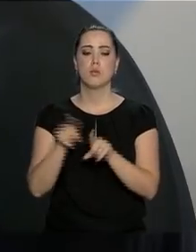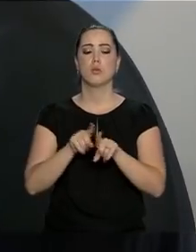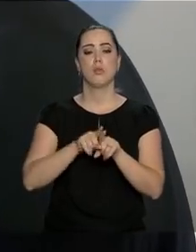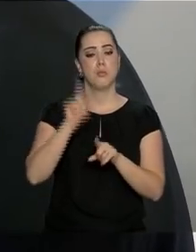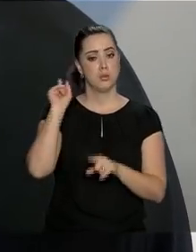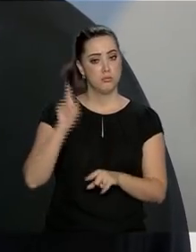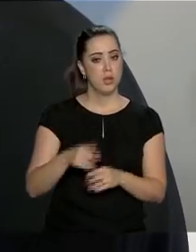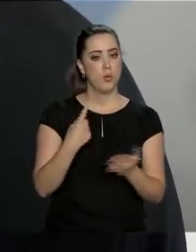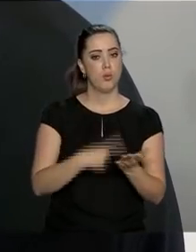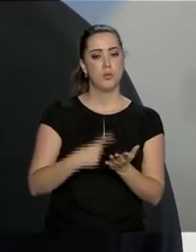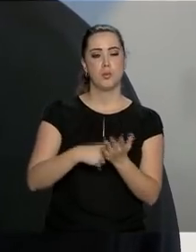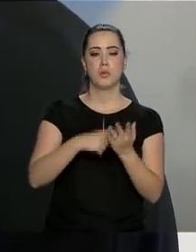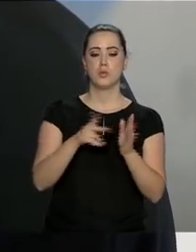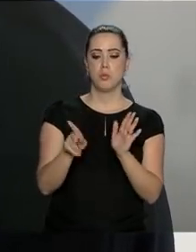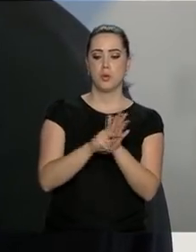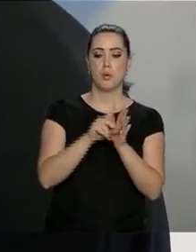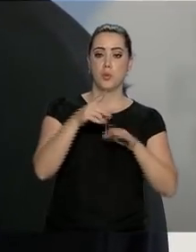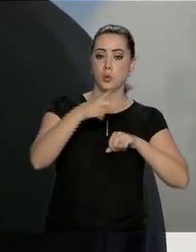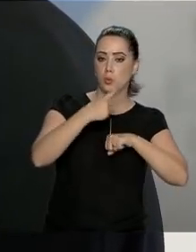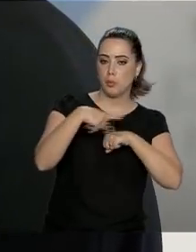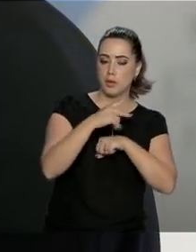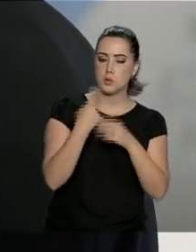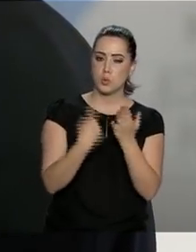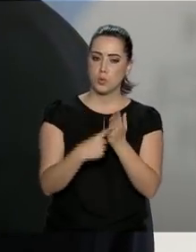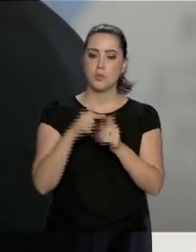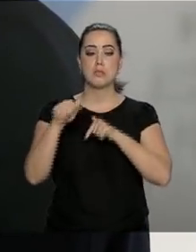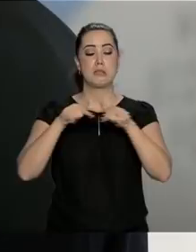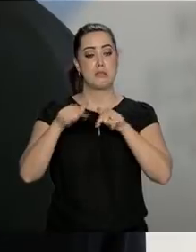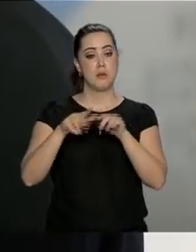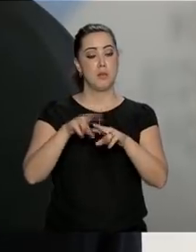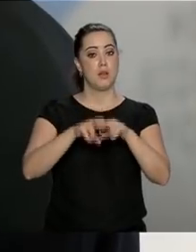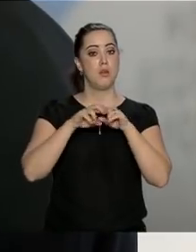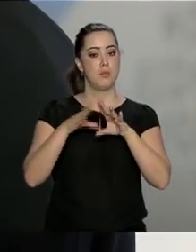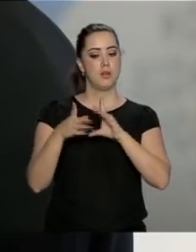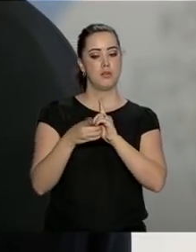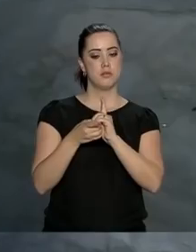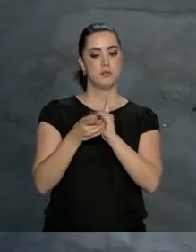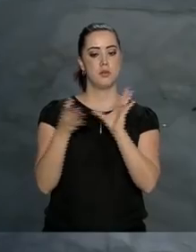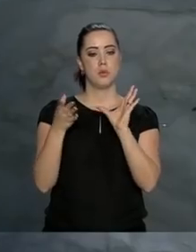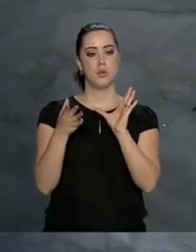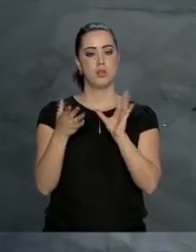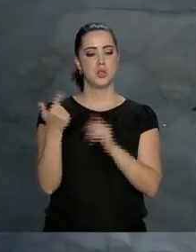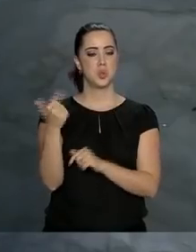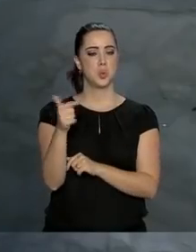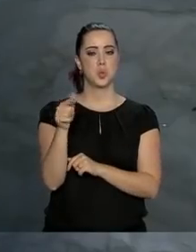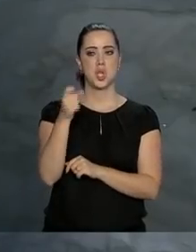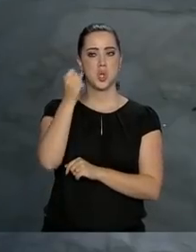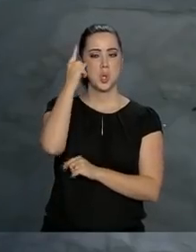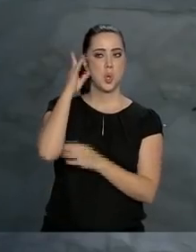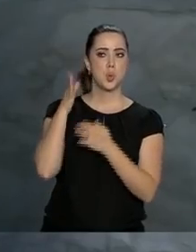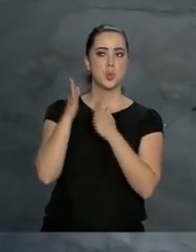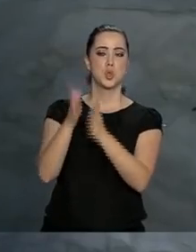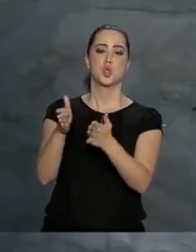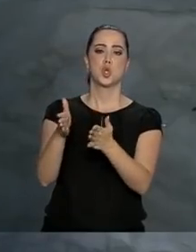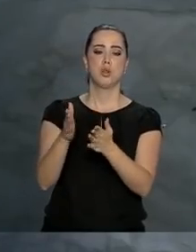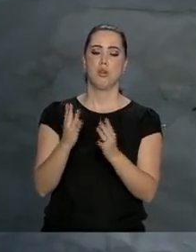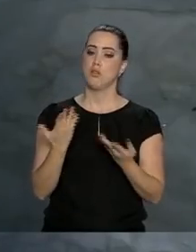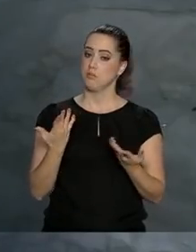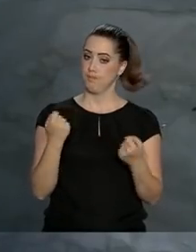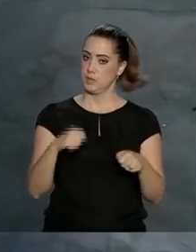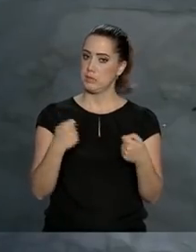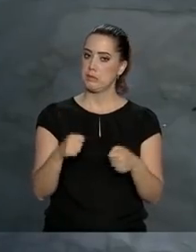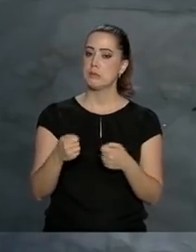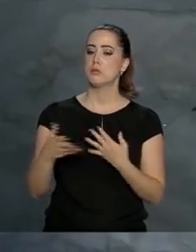do projeto de país. Disse que o compromisso é trabalhar pela democracia sem ideologias, e isso implica